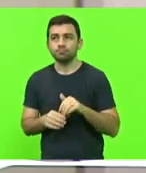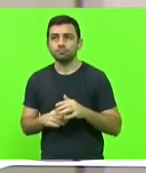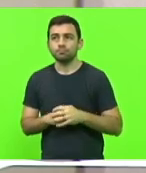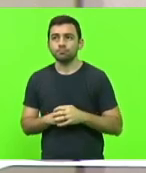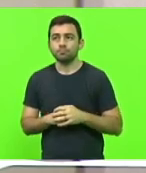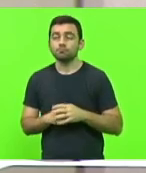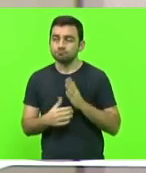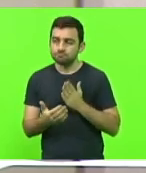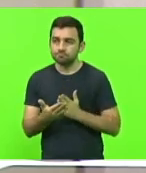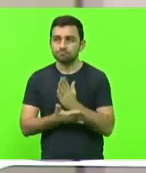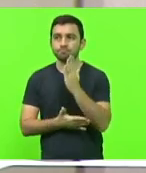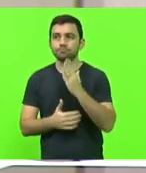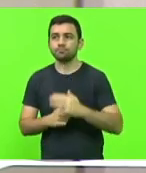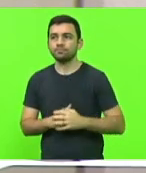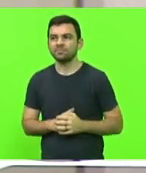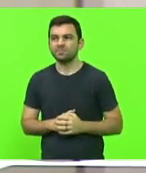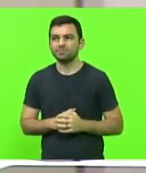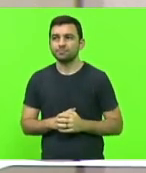Aprovado.